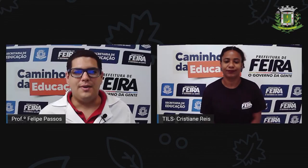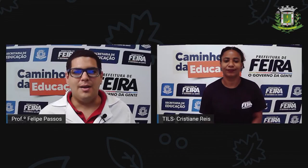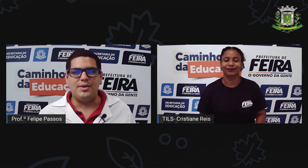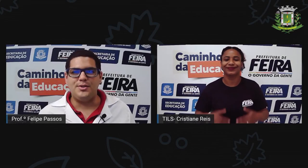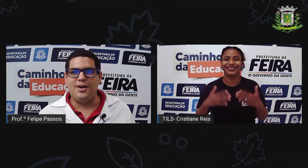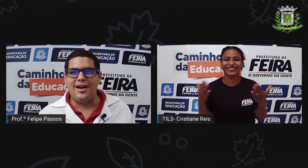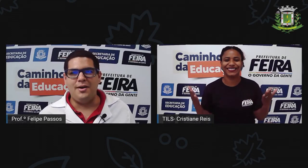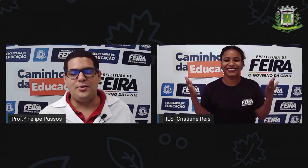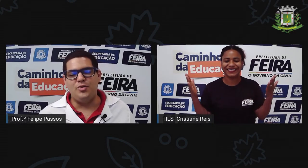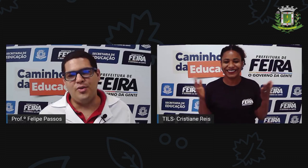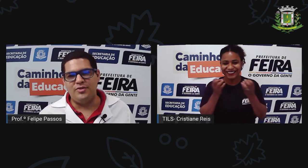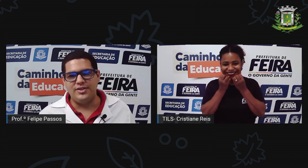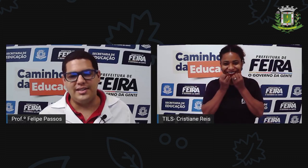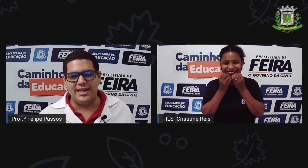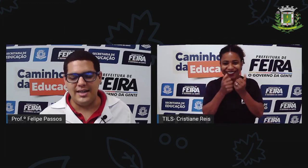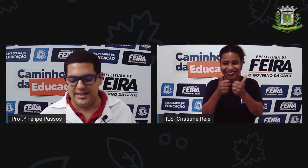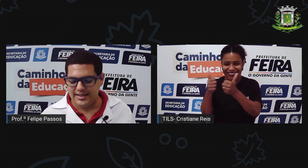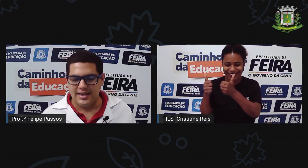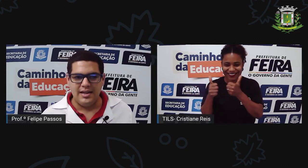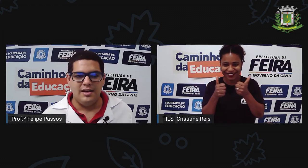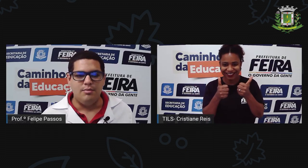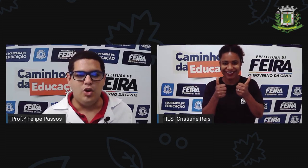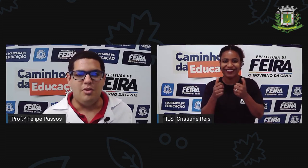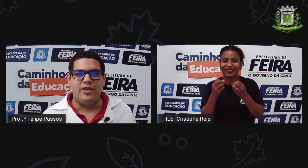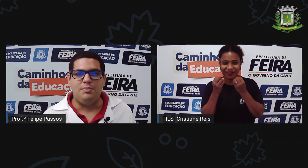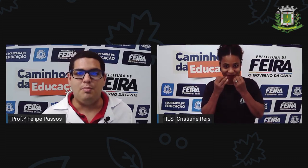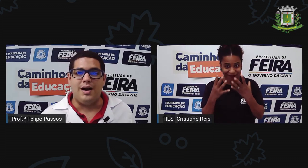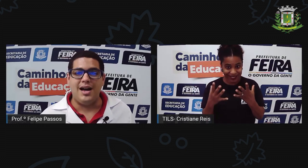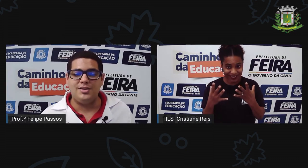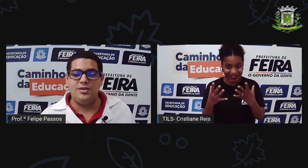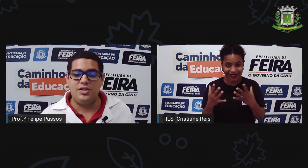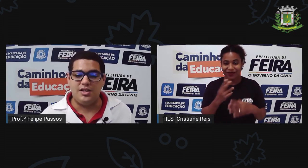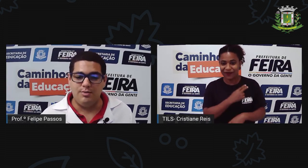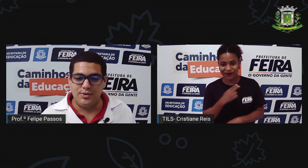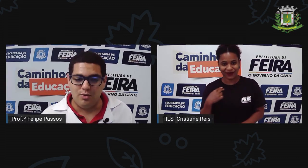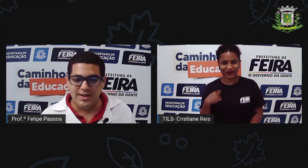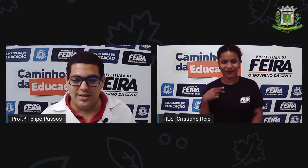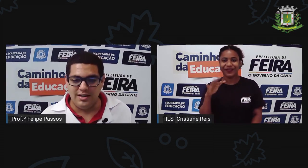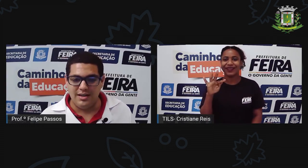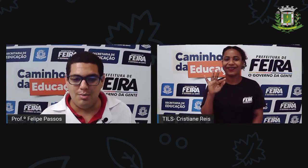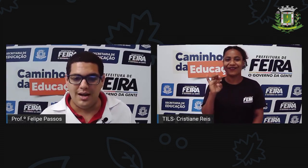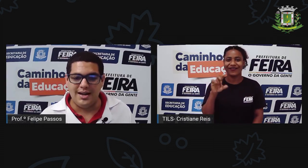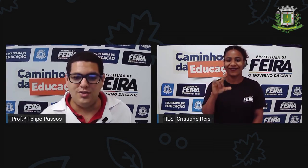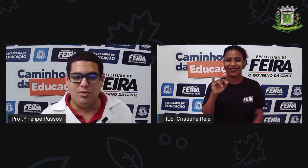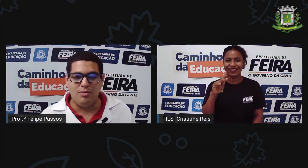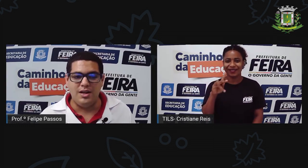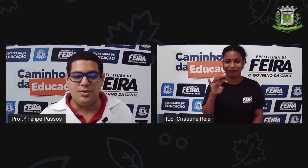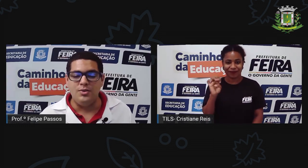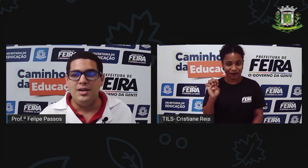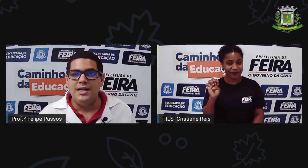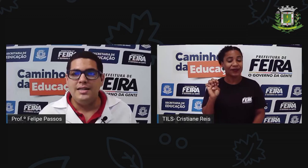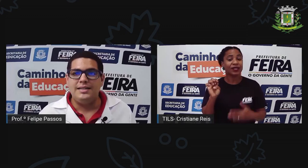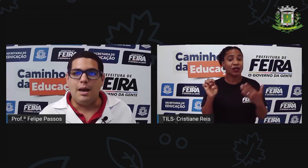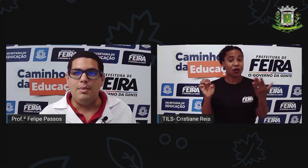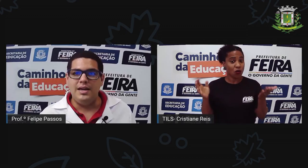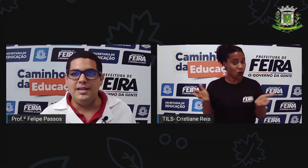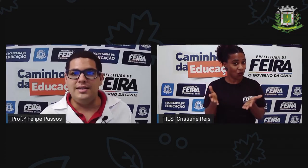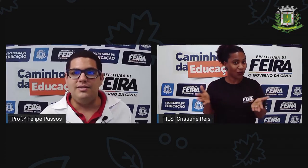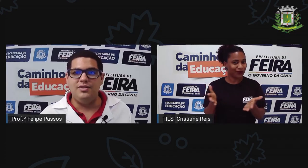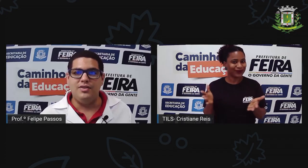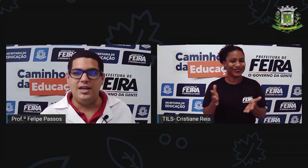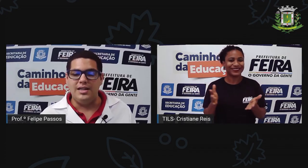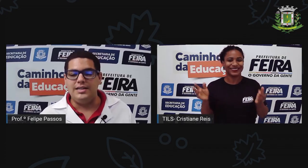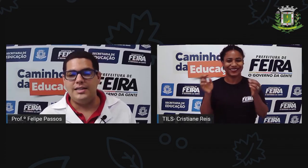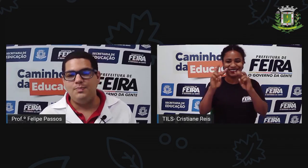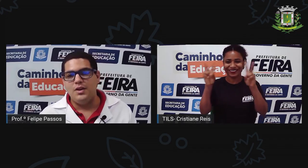Fala pessoal, tudo bom com vocês? Meu nome é Felipe Passos e estamos começando aqui mais um momento Saberes